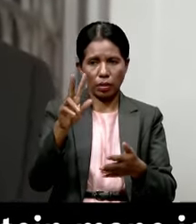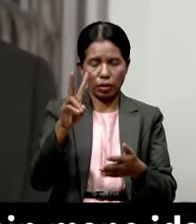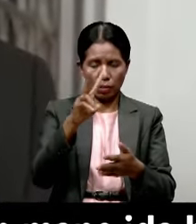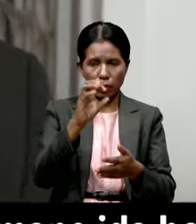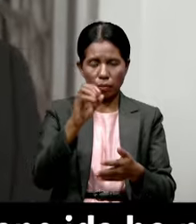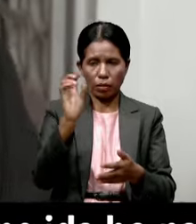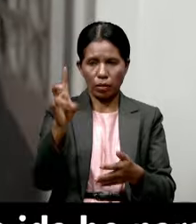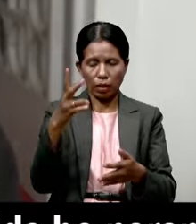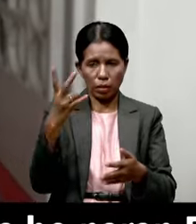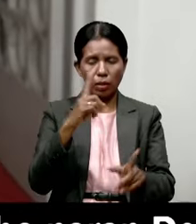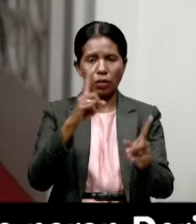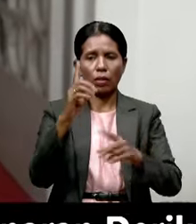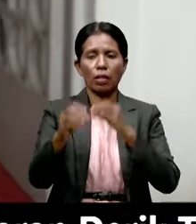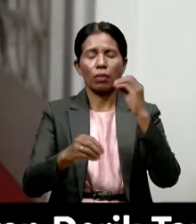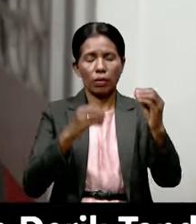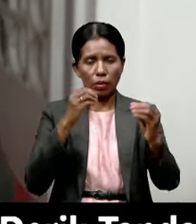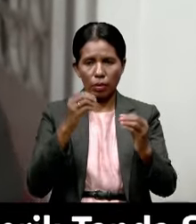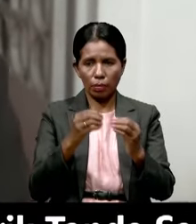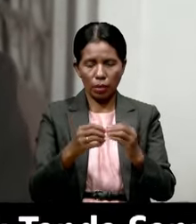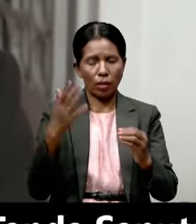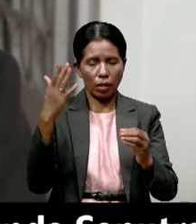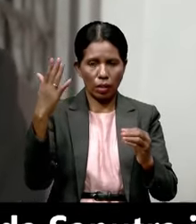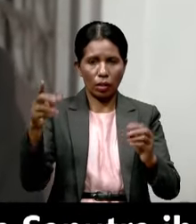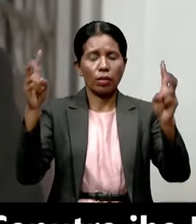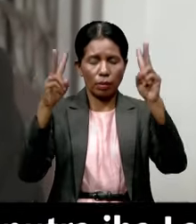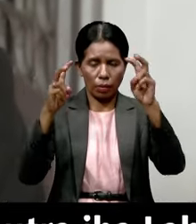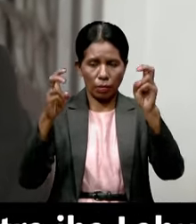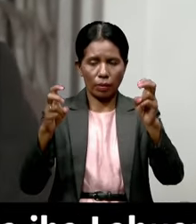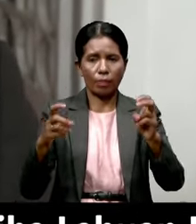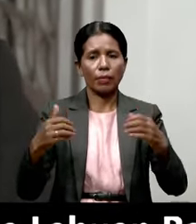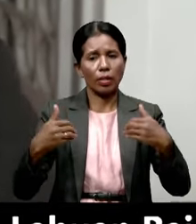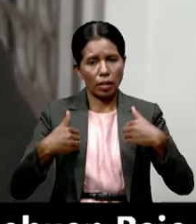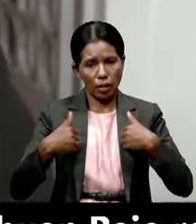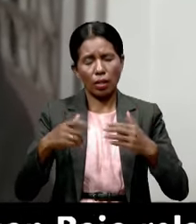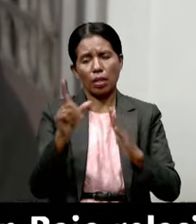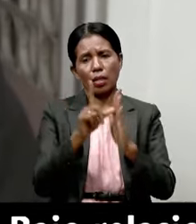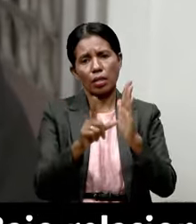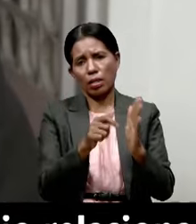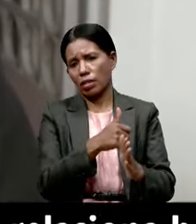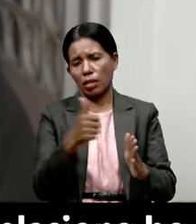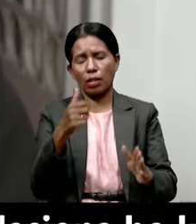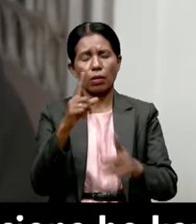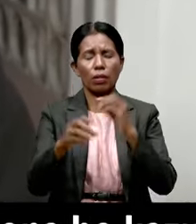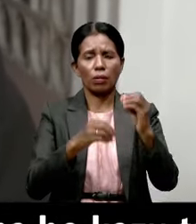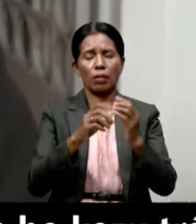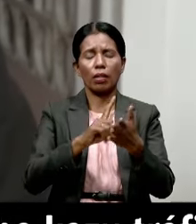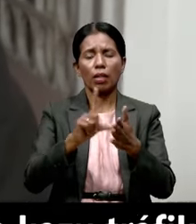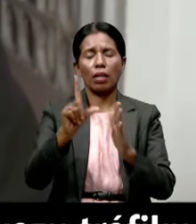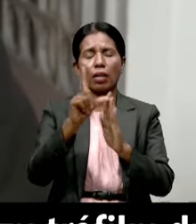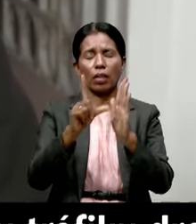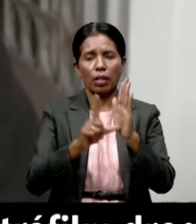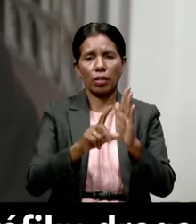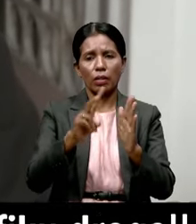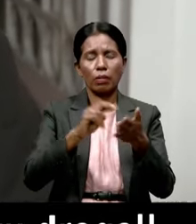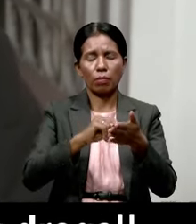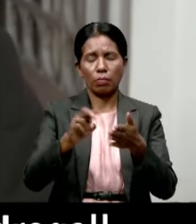2017, que lhe amamos com a titularidade. E tem a lei selo que lhe com a lei número 8, para 2017,